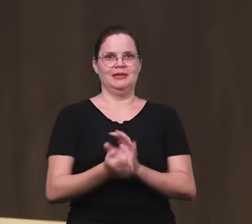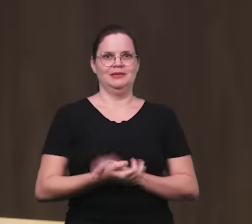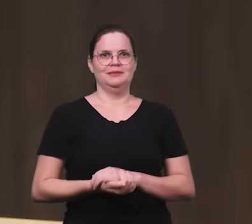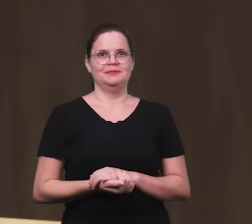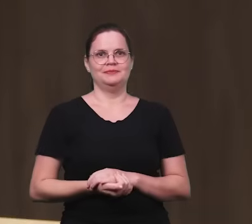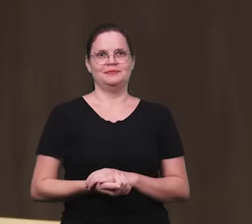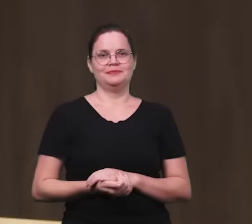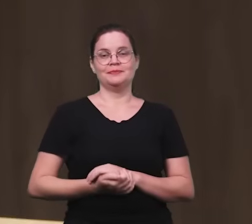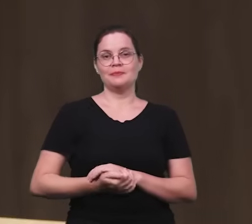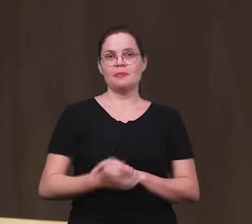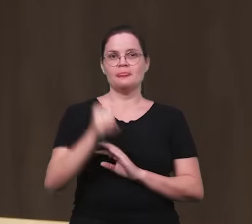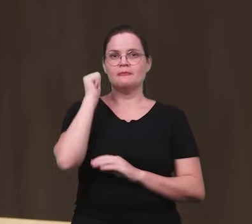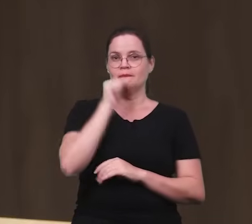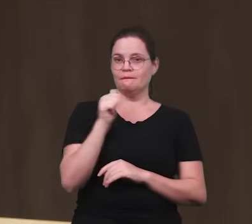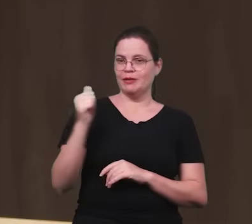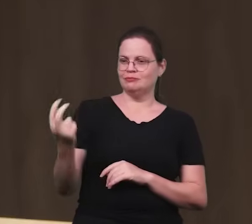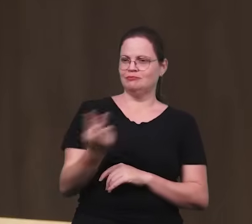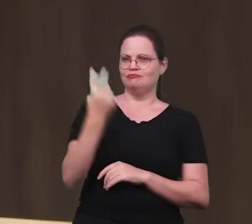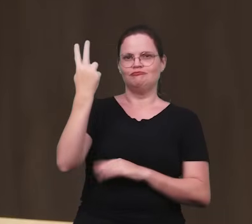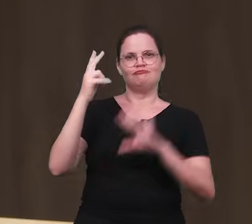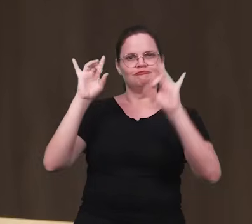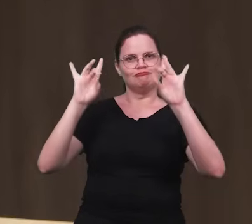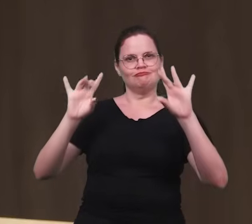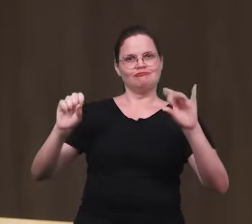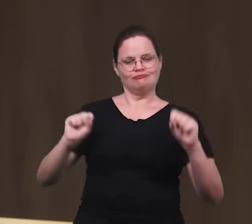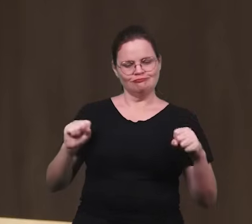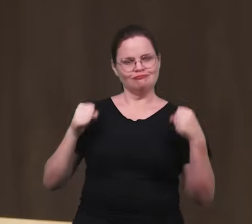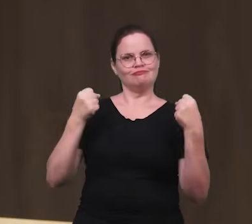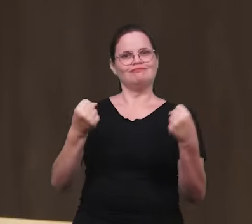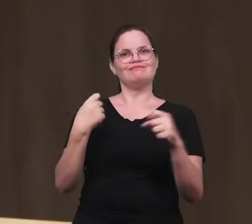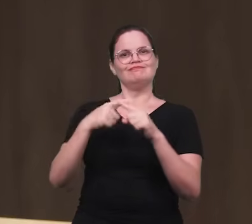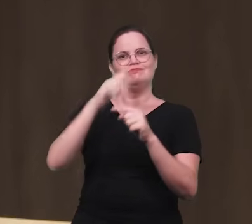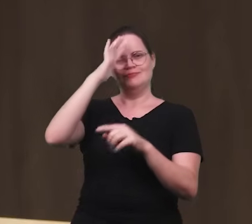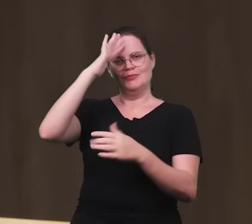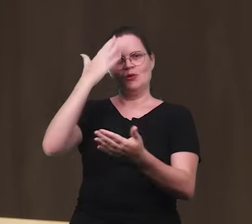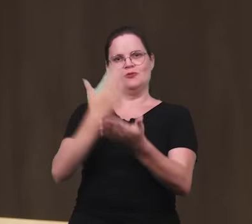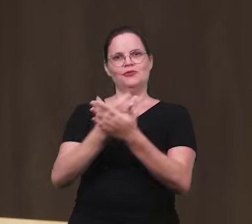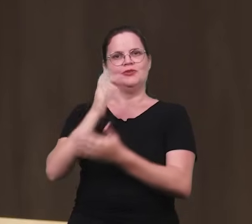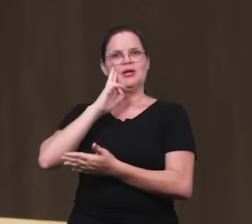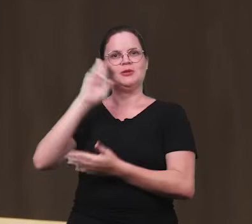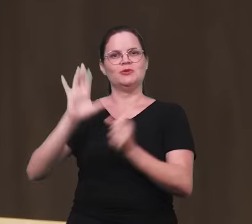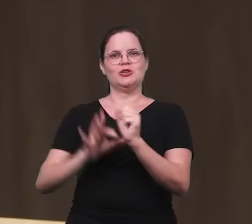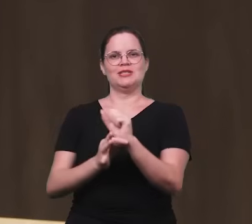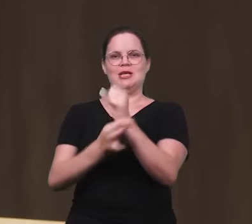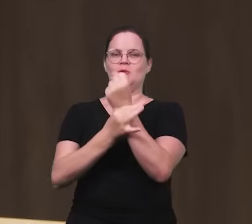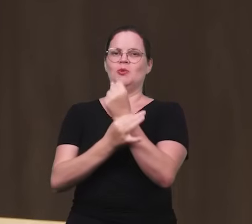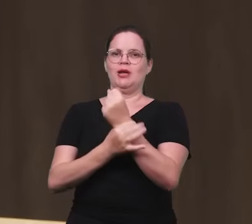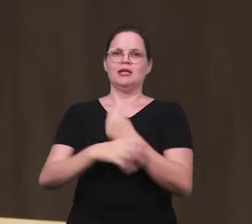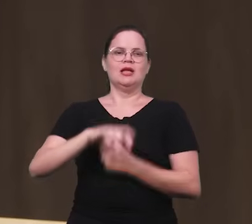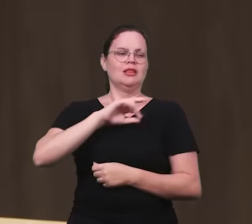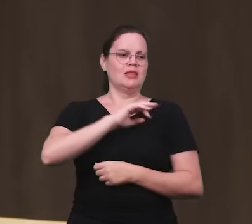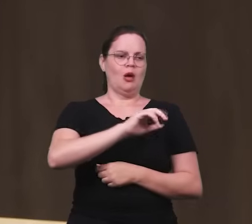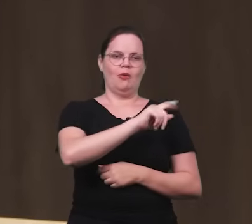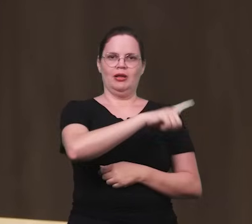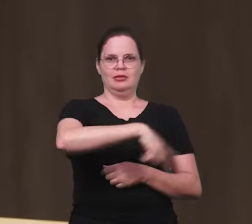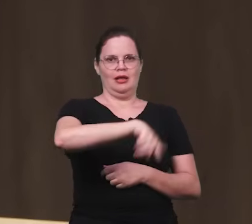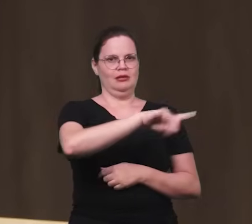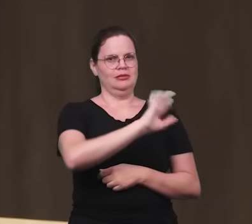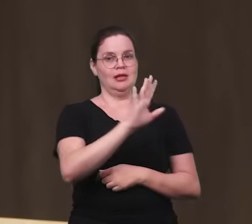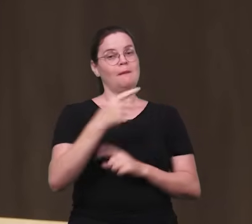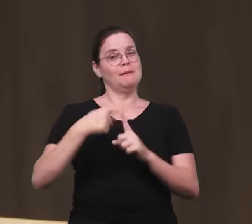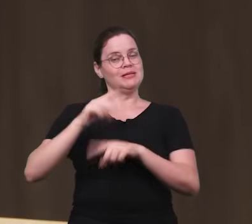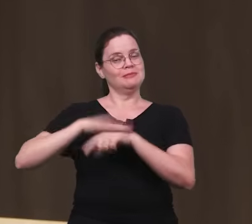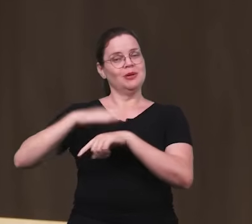mulher virtuosa é forte porque a sua segurança não está nas circunstâncias, mas no poder de Deus.